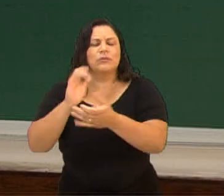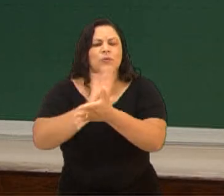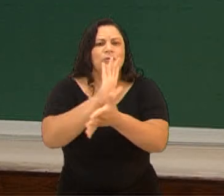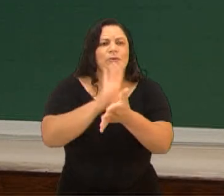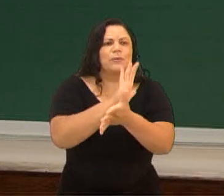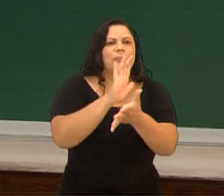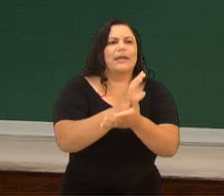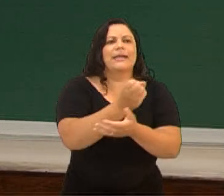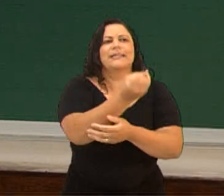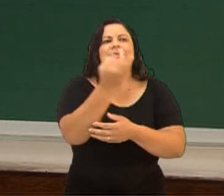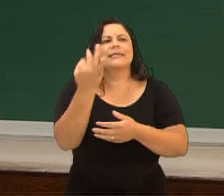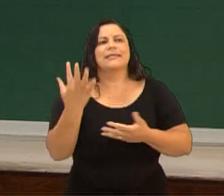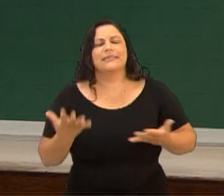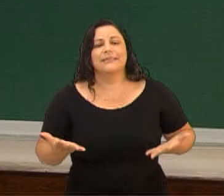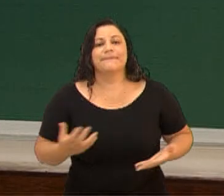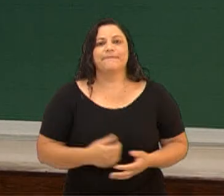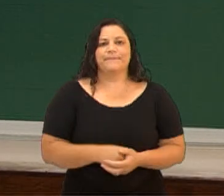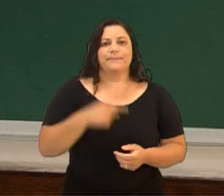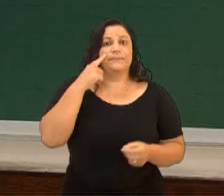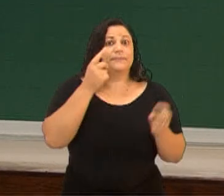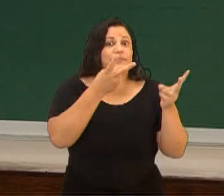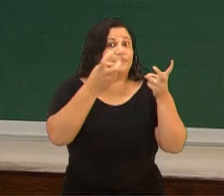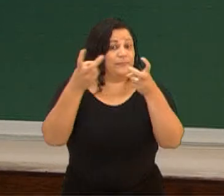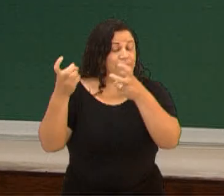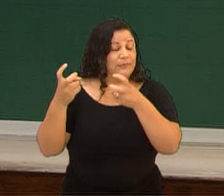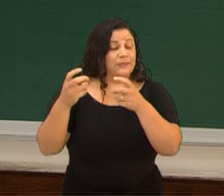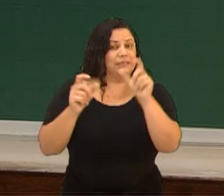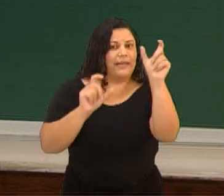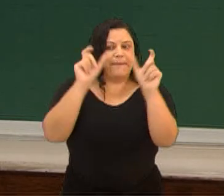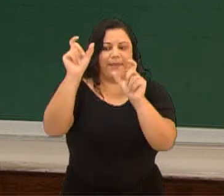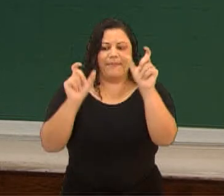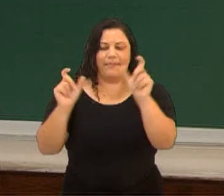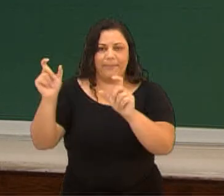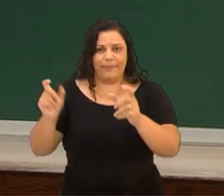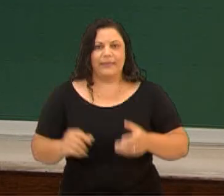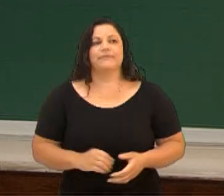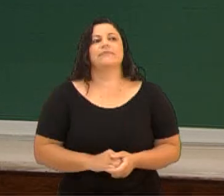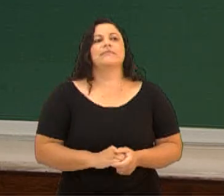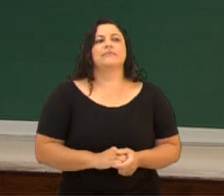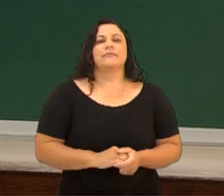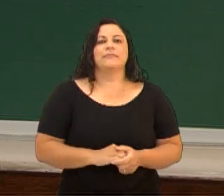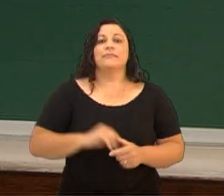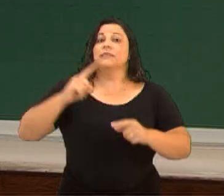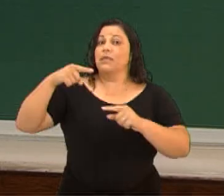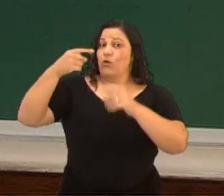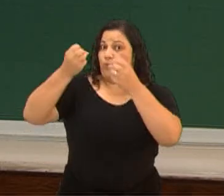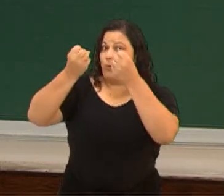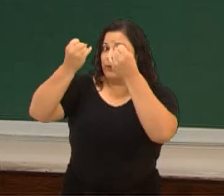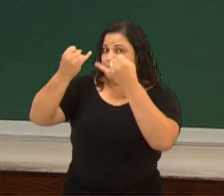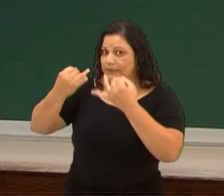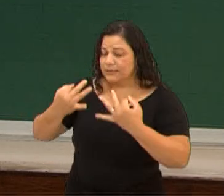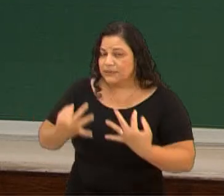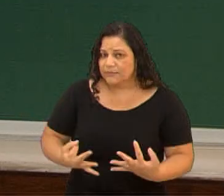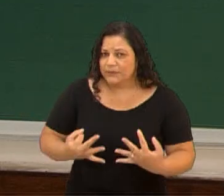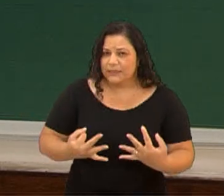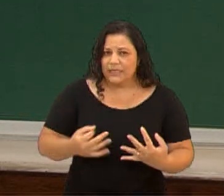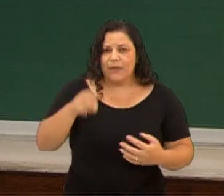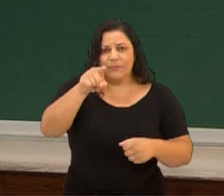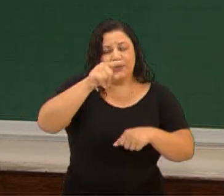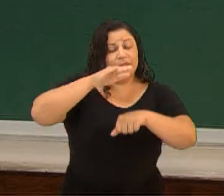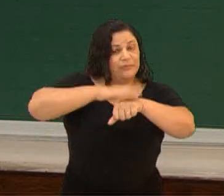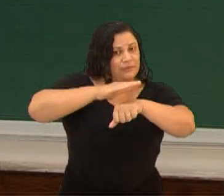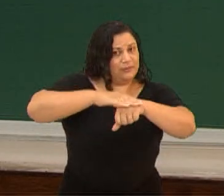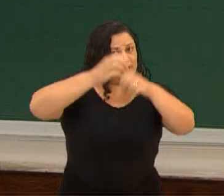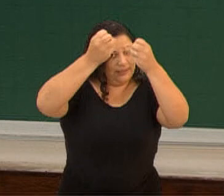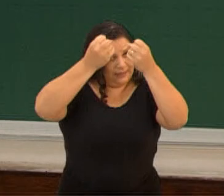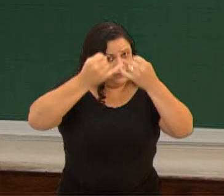Olha quanta coisa você tem que observar, tá? A prof vai fazer uma breve explicação para você fazer o seu